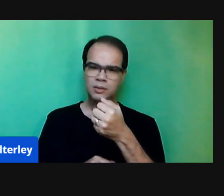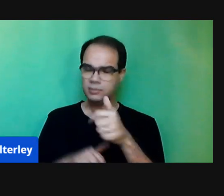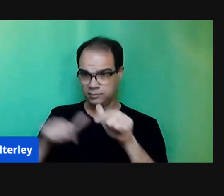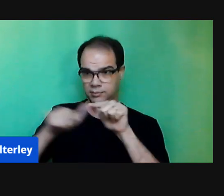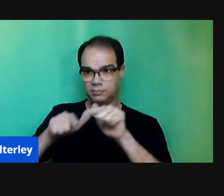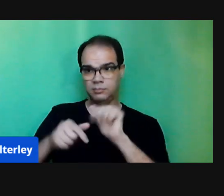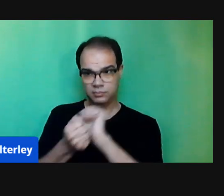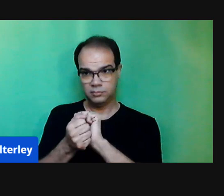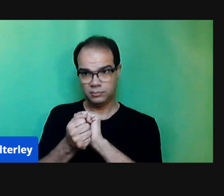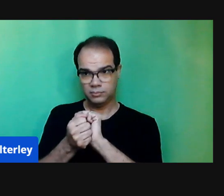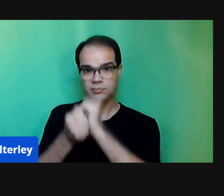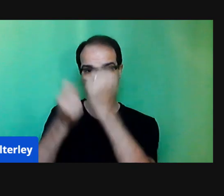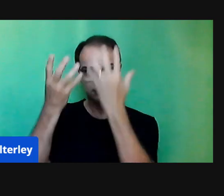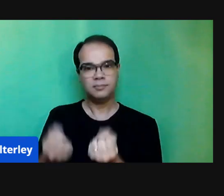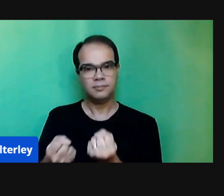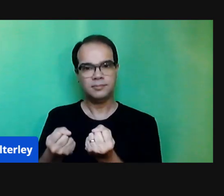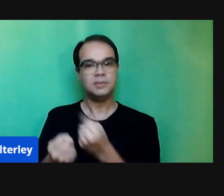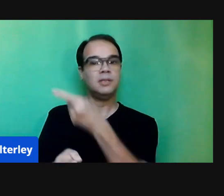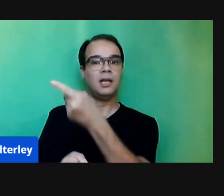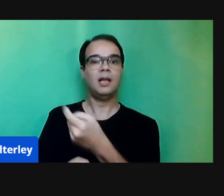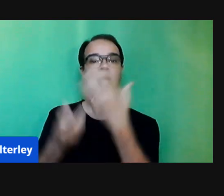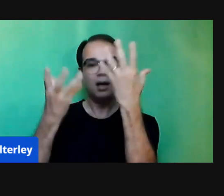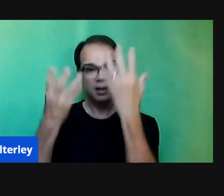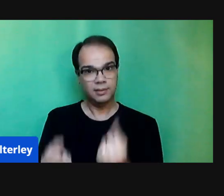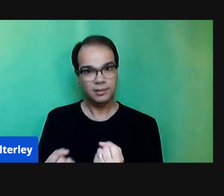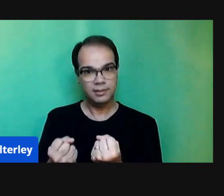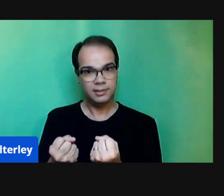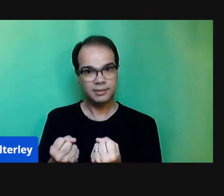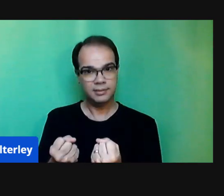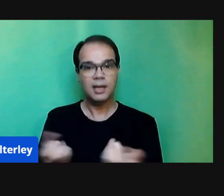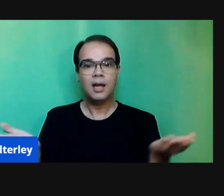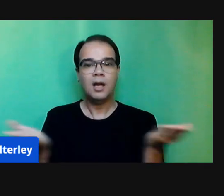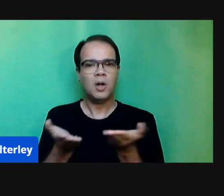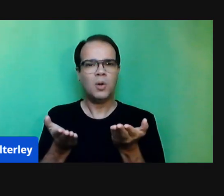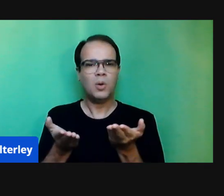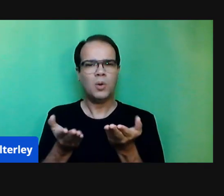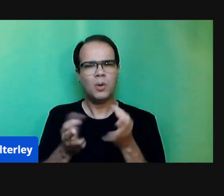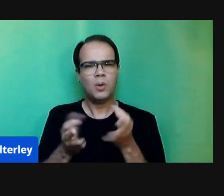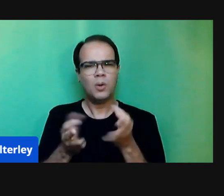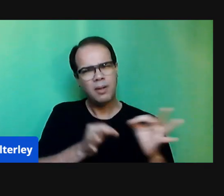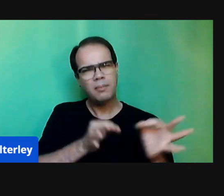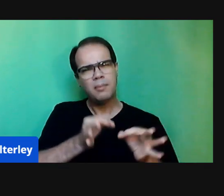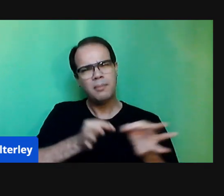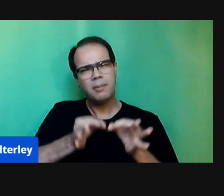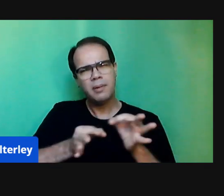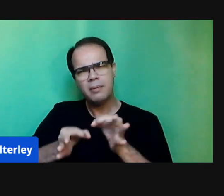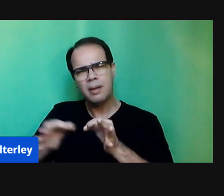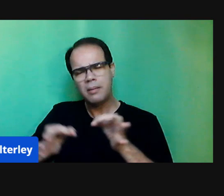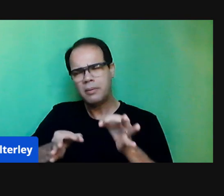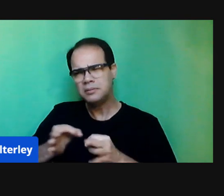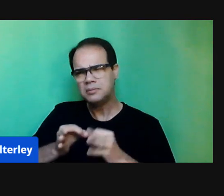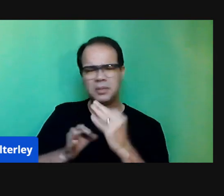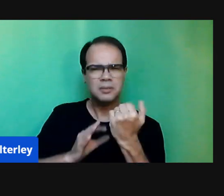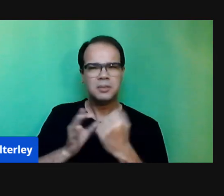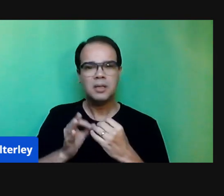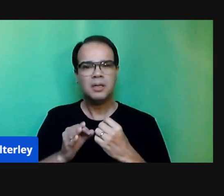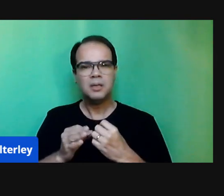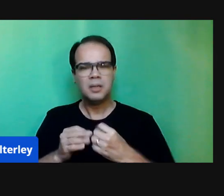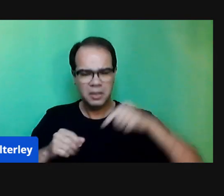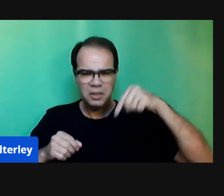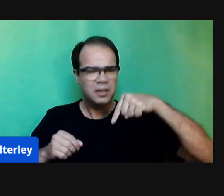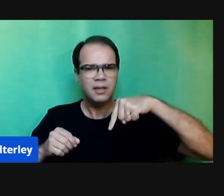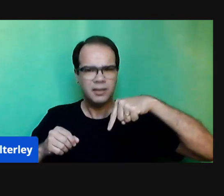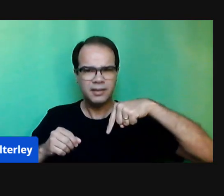esse documentário. E agora o material ficou tão bom que a gente está inscrevendo em diversos festivais